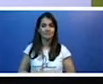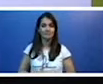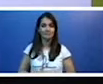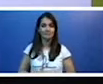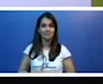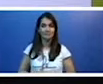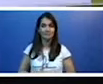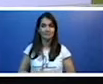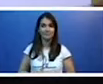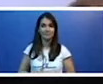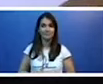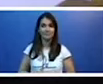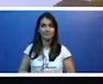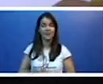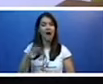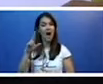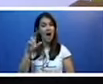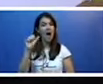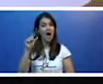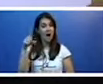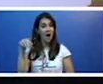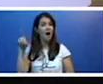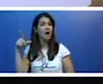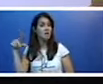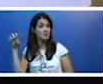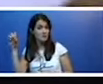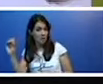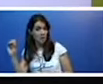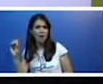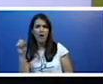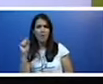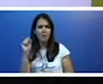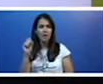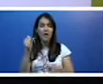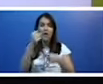A minha razão, então, é 1 para 3.